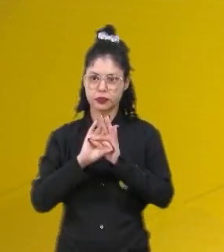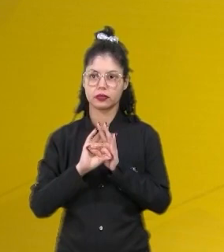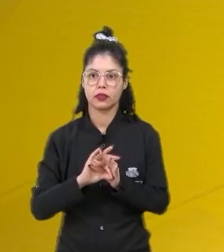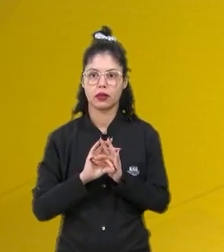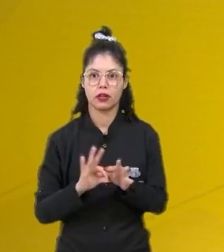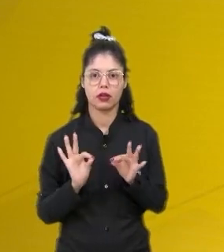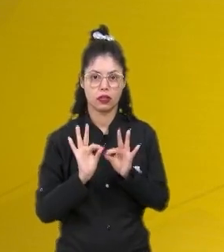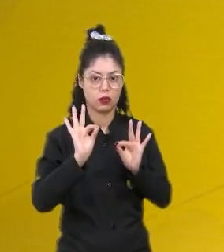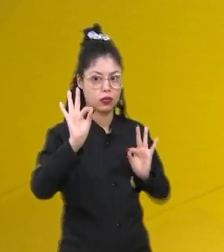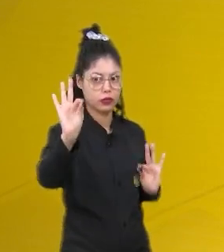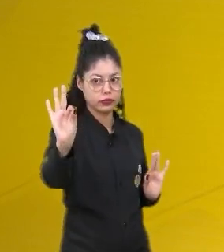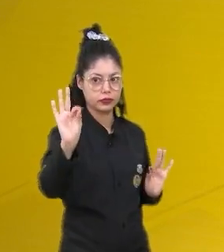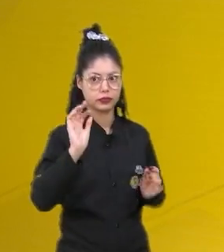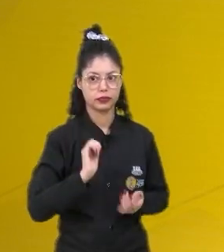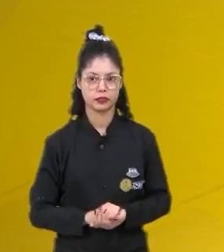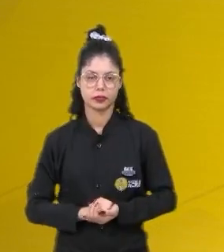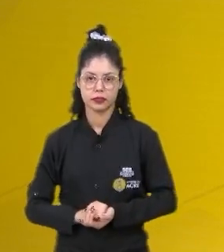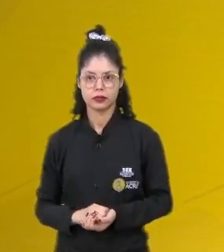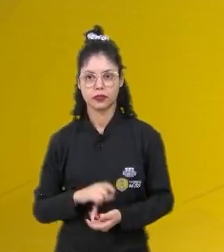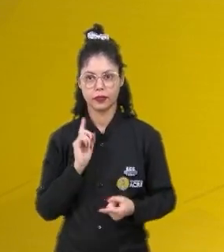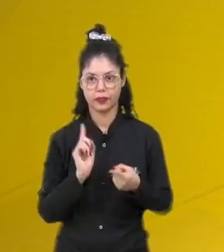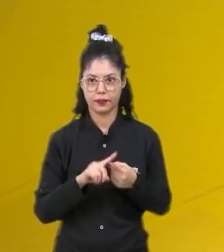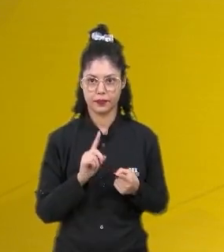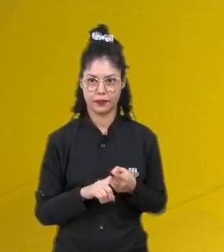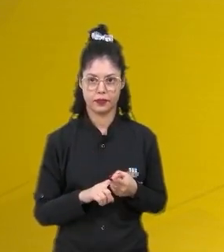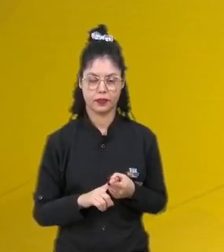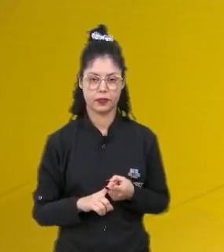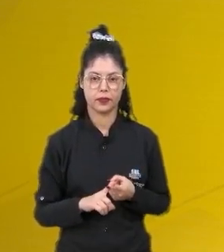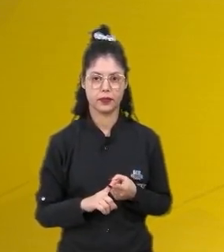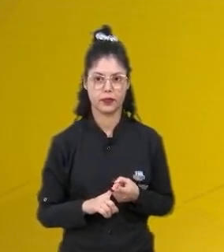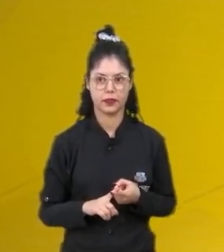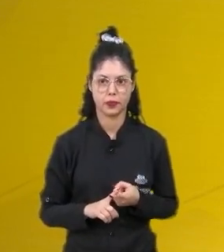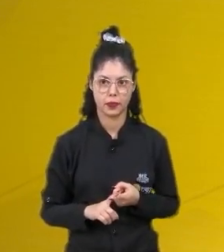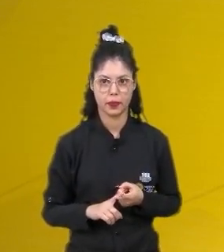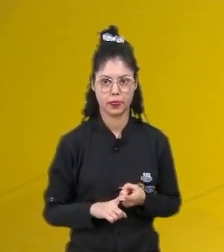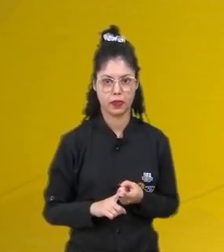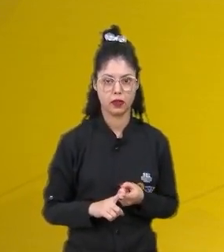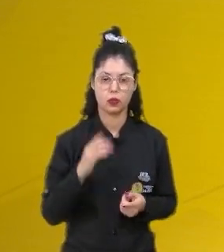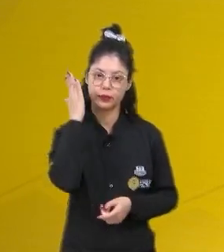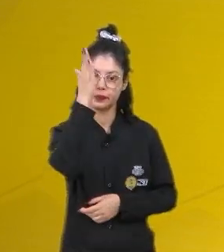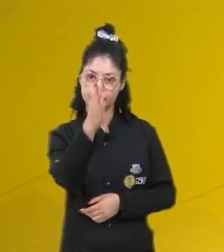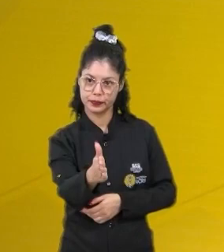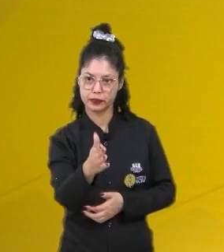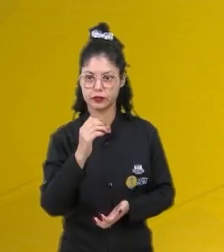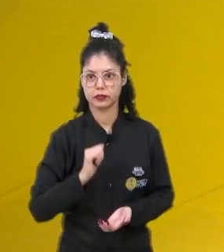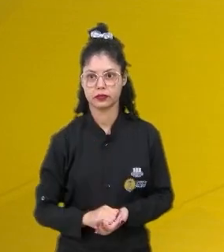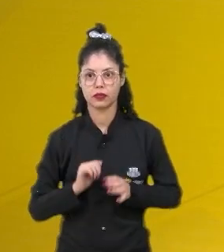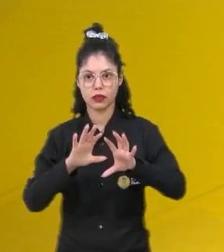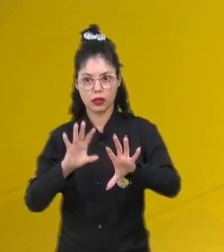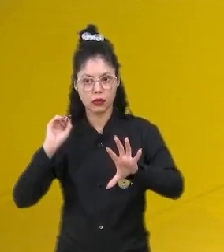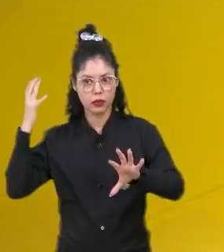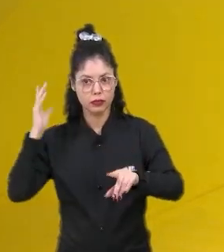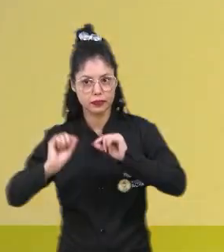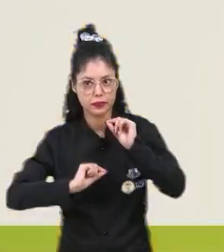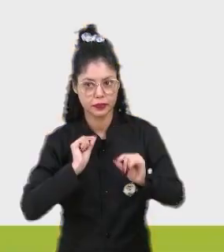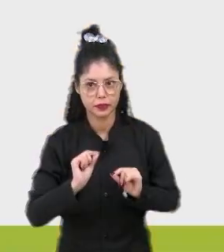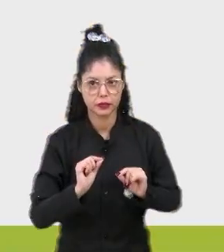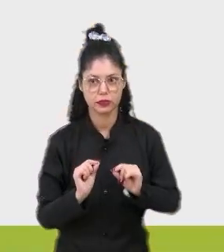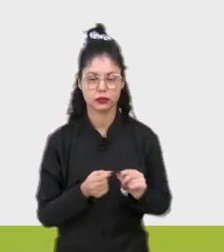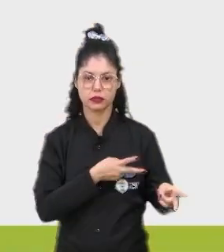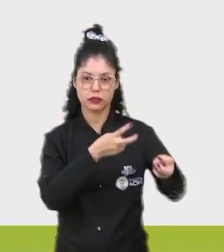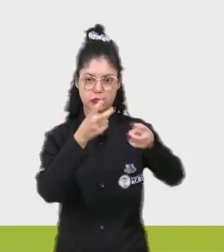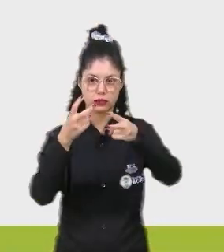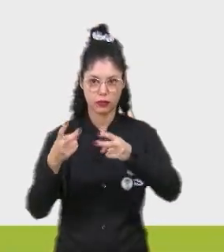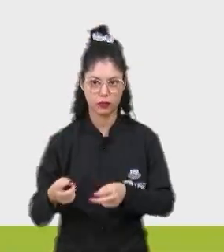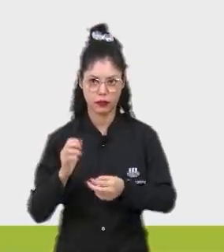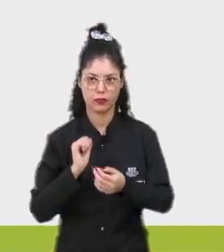são longitudinais, tá? Porque ele se propaga em uma única direção e dessa maneira a gente observa que